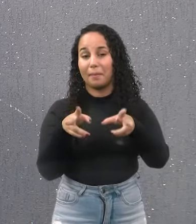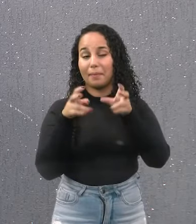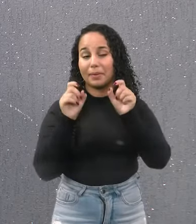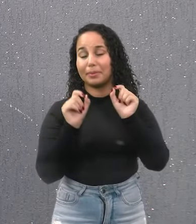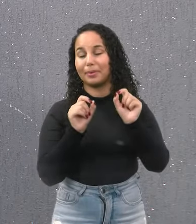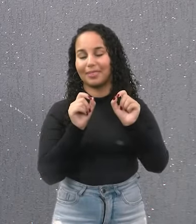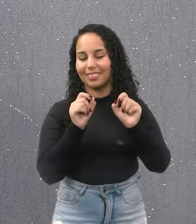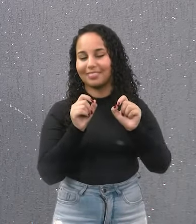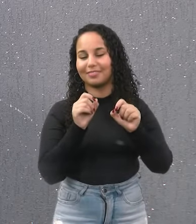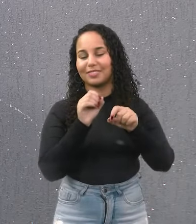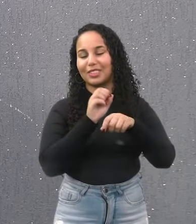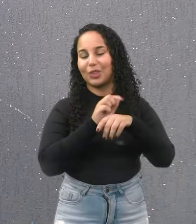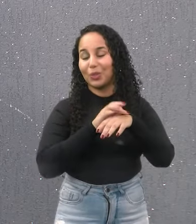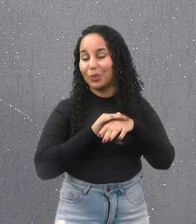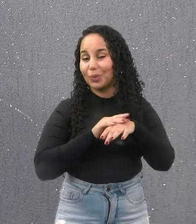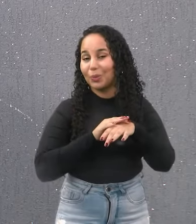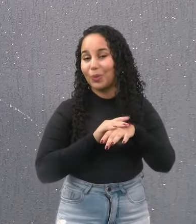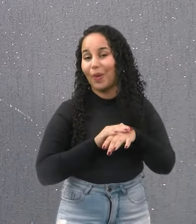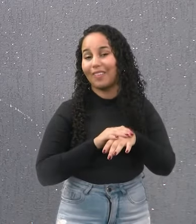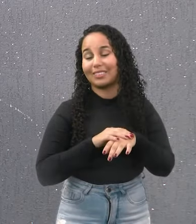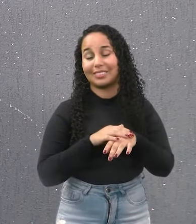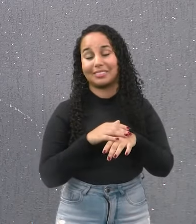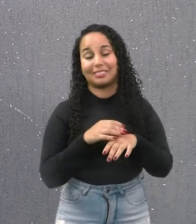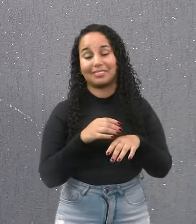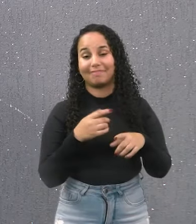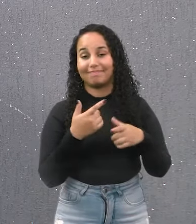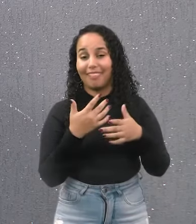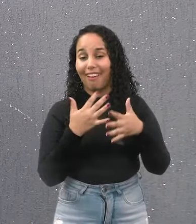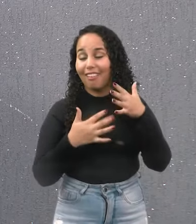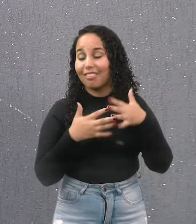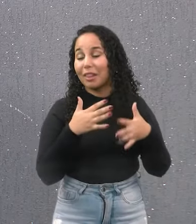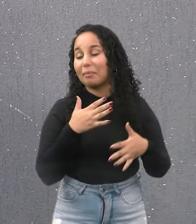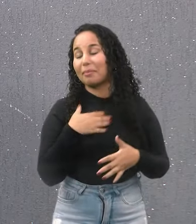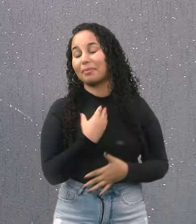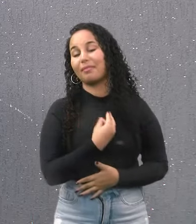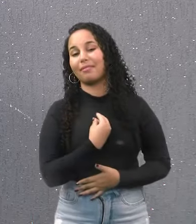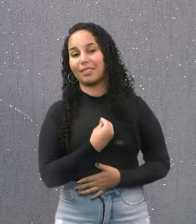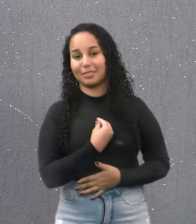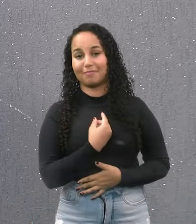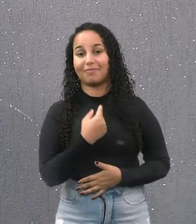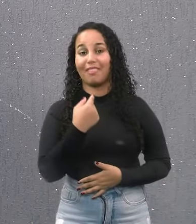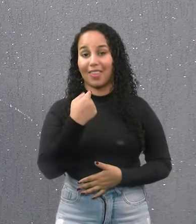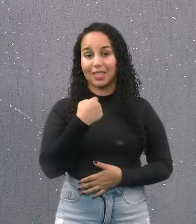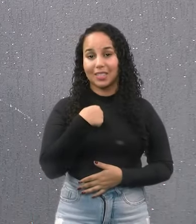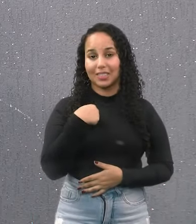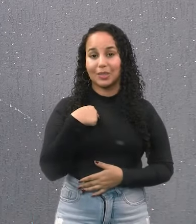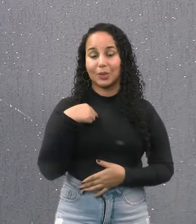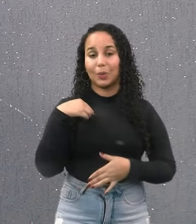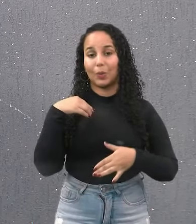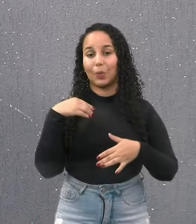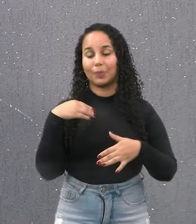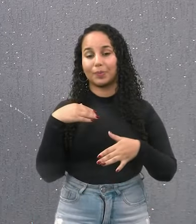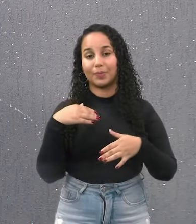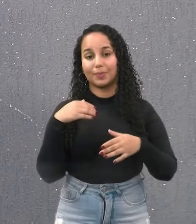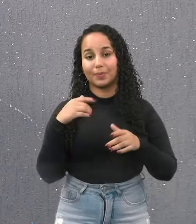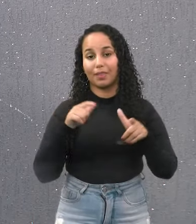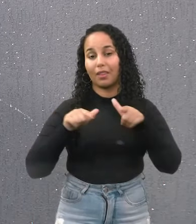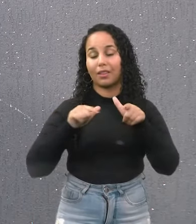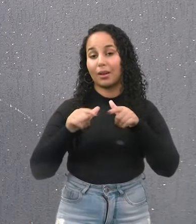doenças elas aumentarem, né, muito sobre a minha vida. Por quê? Eu trabalho